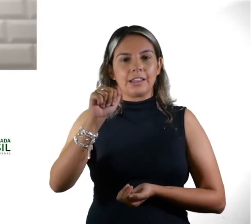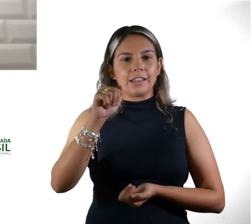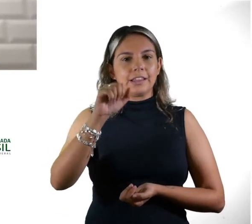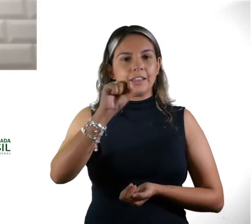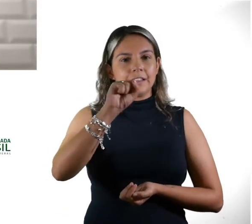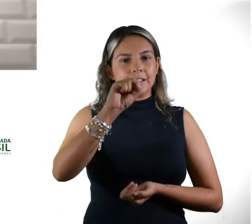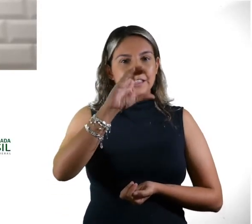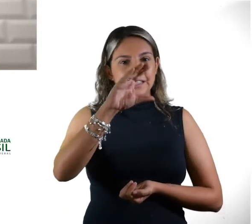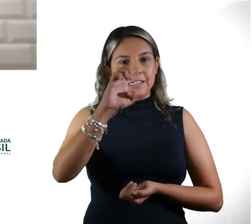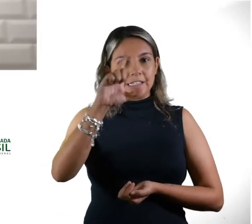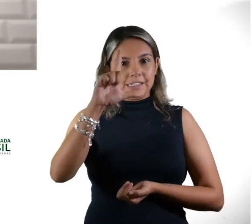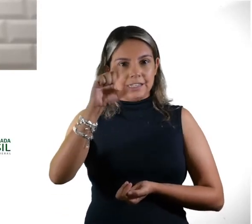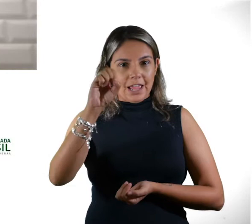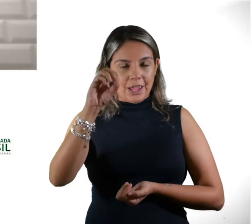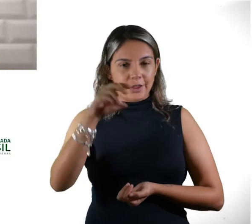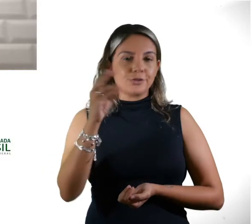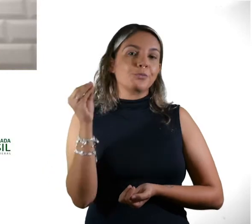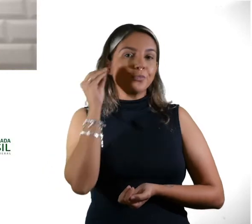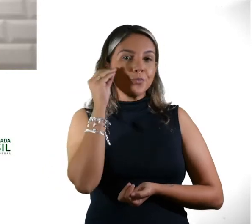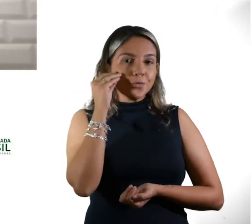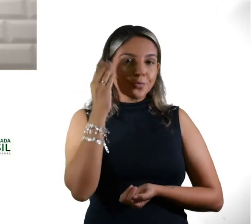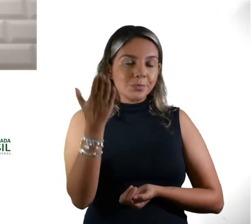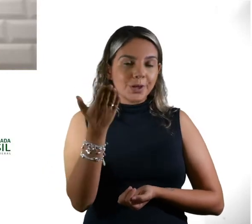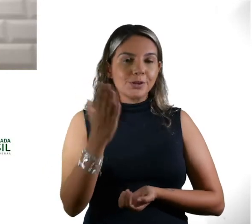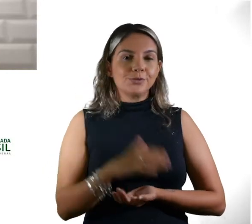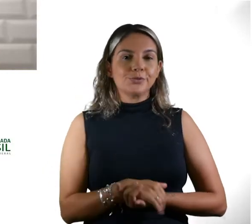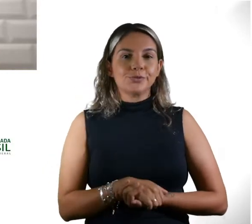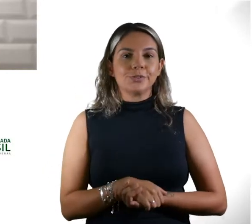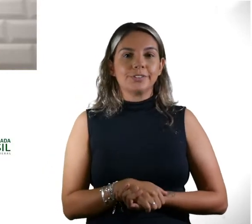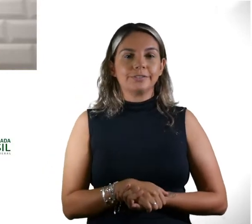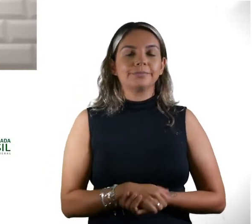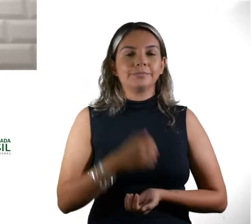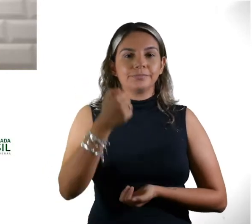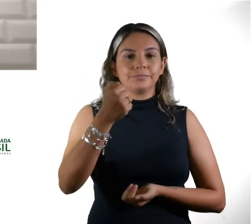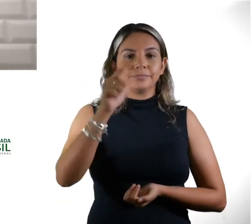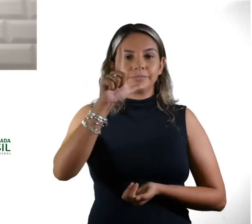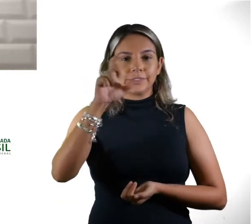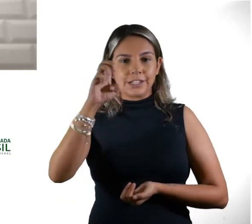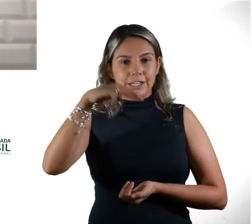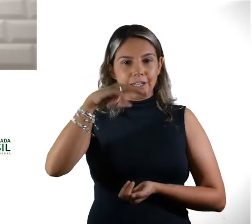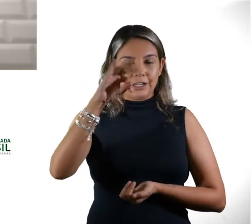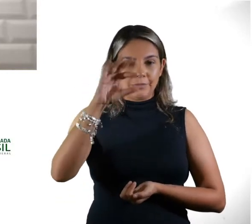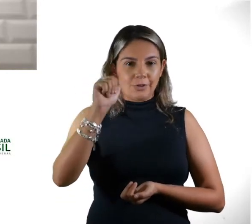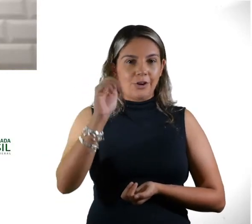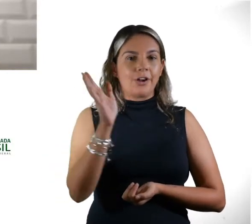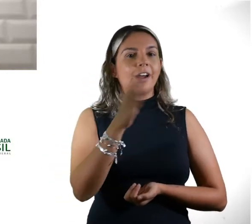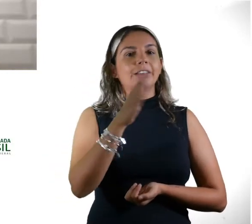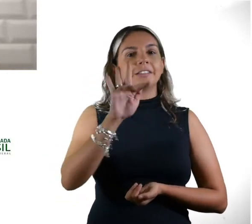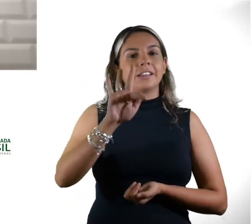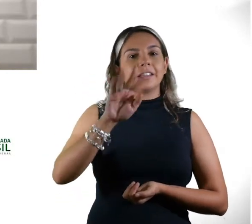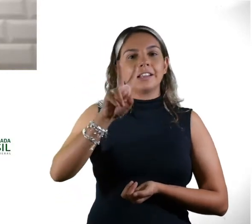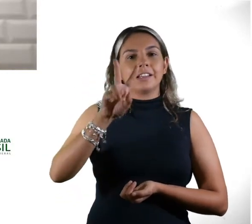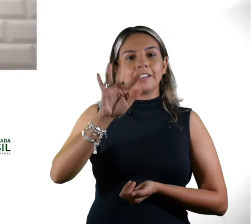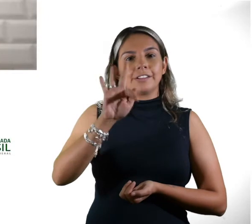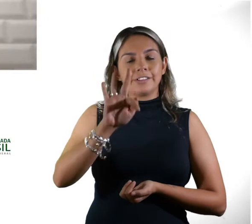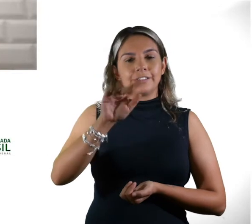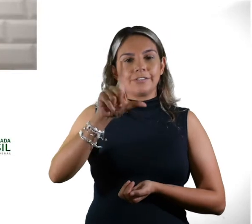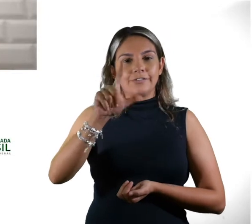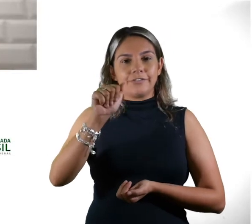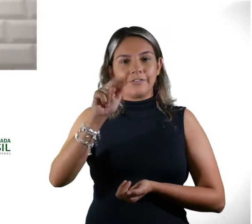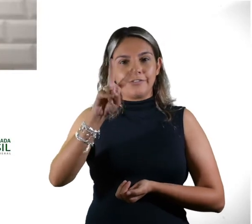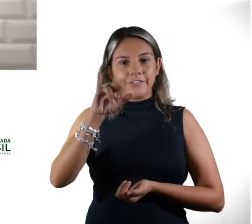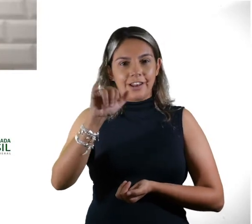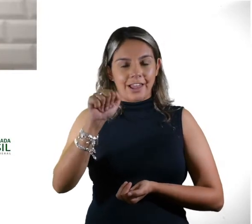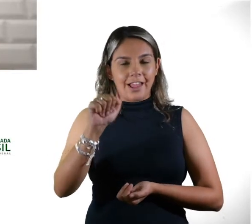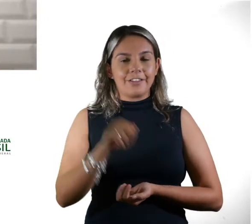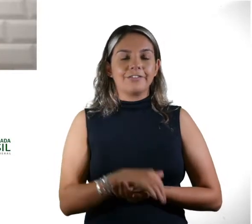Celso Adolfo, grande beijo para o Celso, Ale Mota, Flávia Suassuna, cumprindo a promessa, está